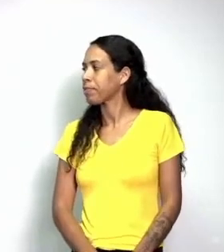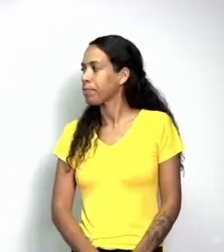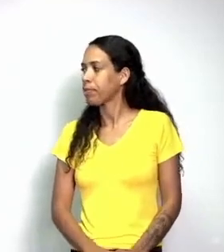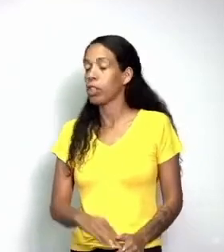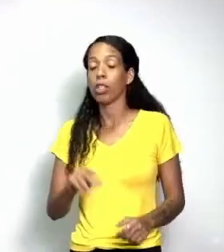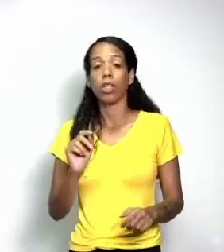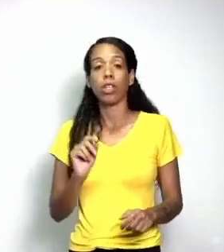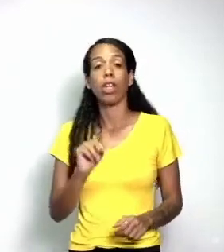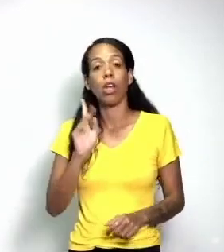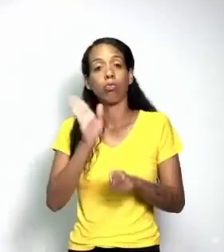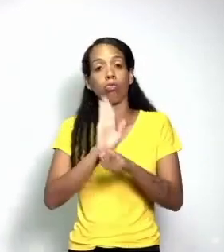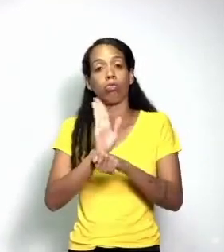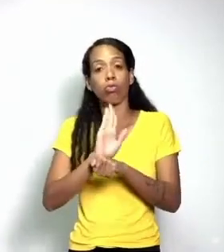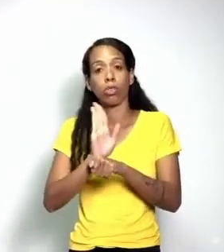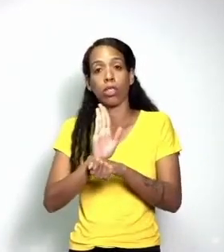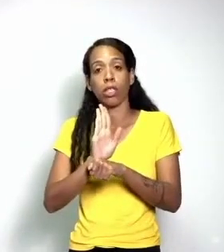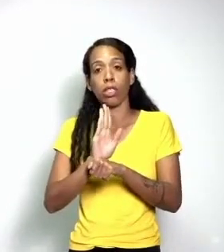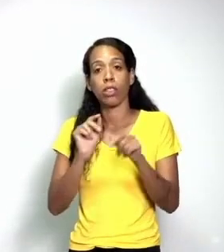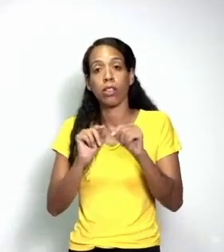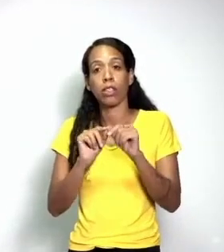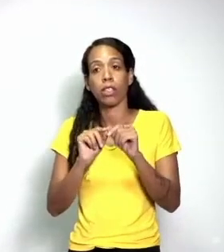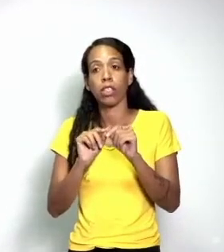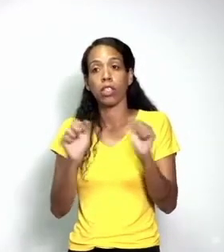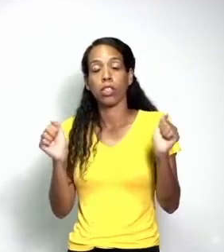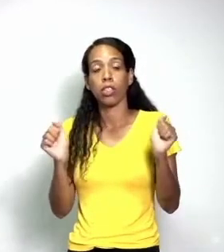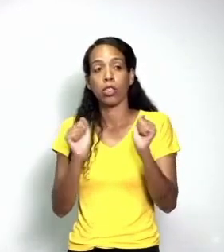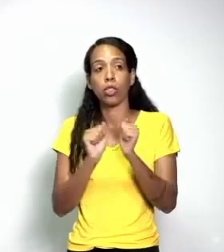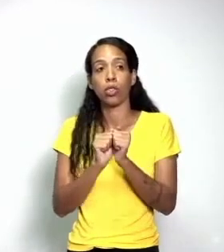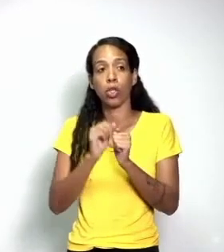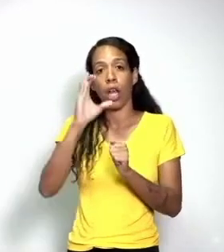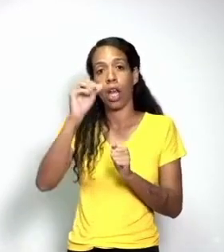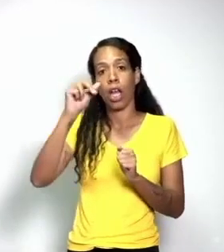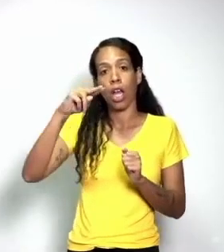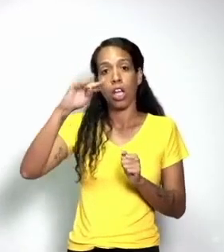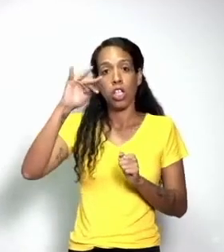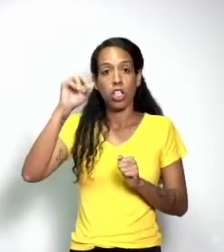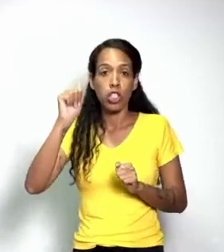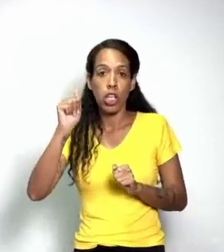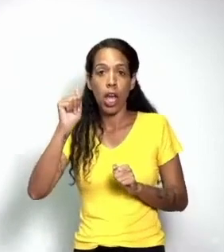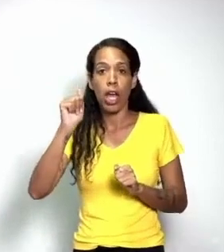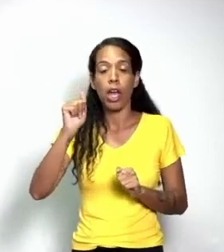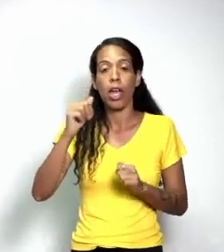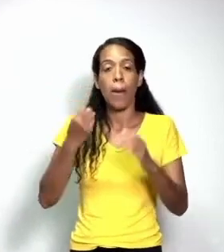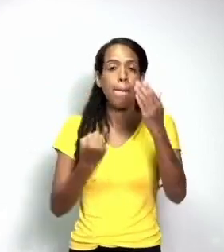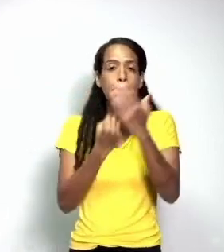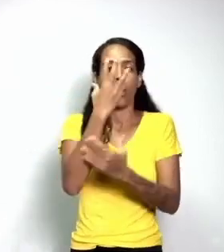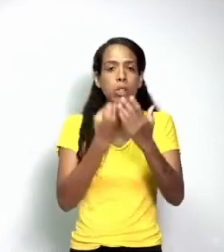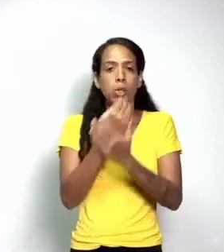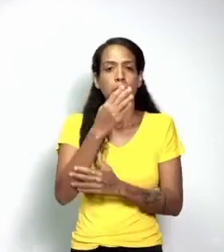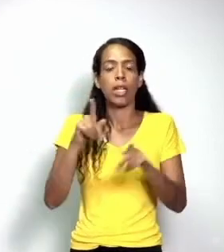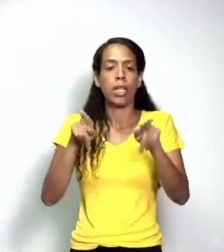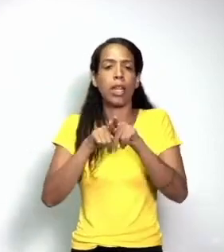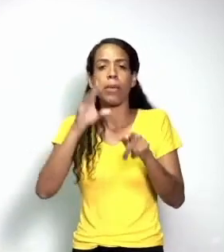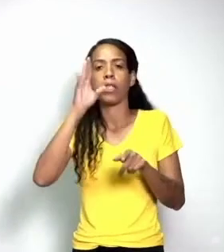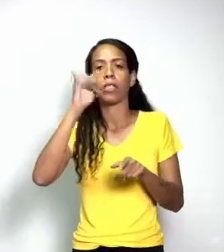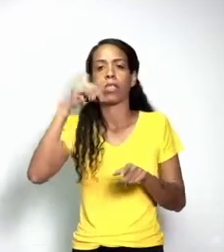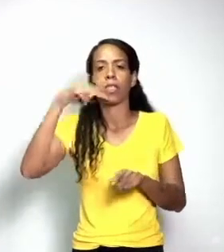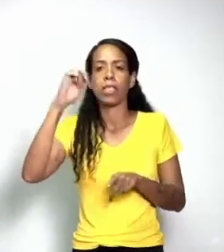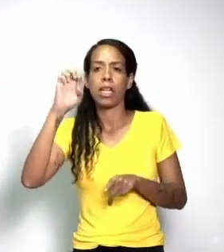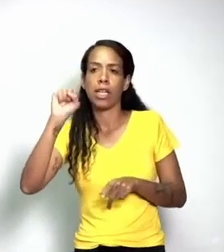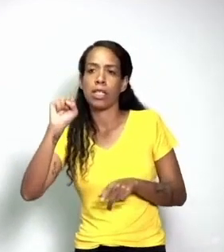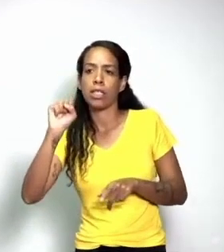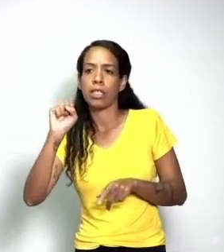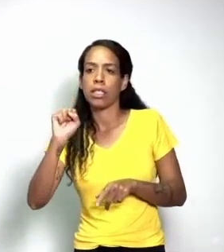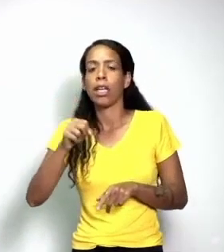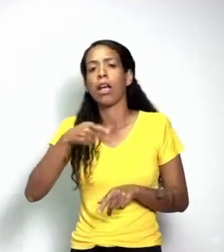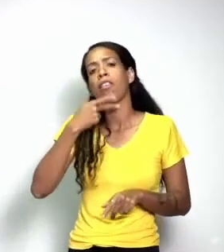Projeto Projeto Cinema e Cinema e Relação, Relação, realizado realizado em em parceria parceria com com a a Candiá Candiá Produções, Produções, pela pela Cinesi Cinesi Audiovisual. Audiovisual. Aí a Aí a gente gente ia ia falar falar